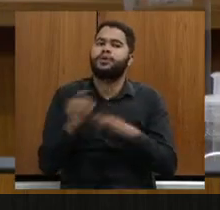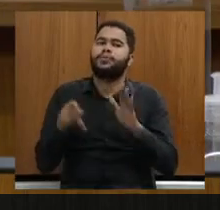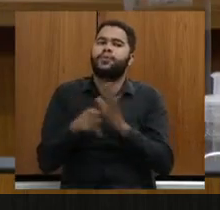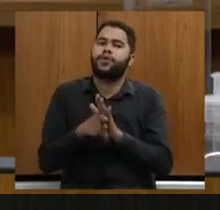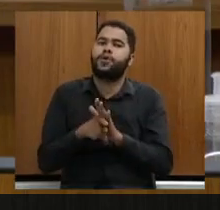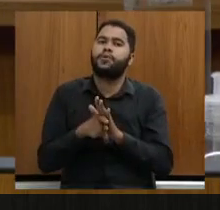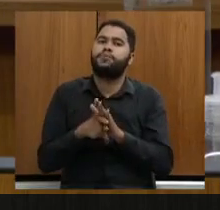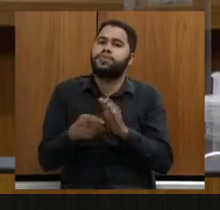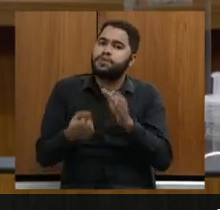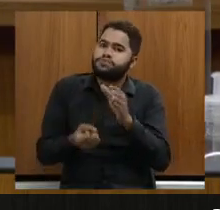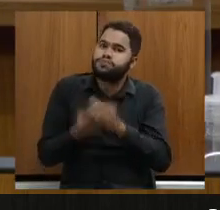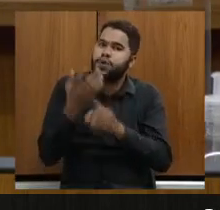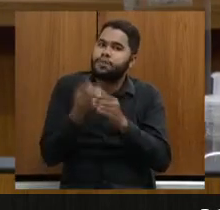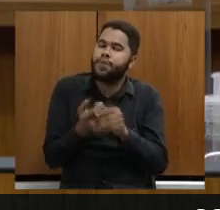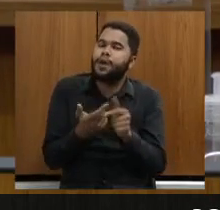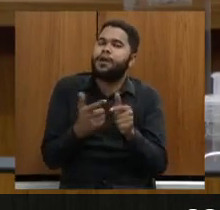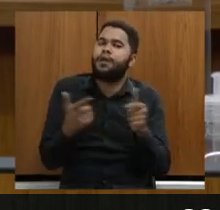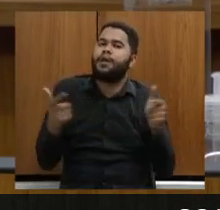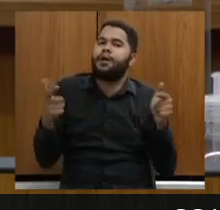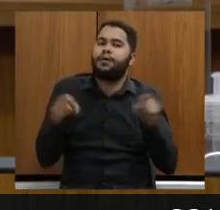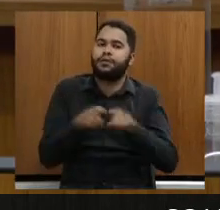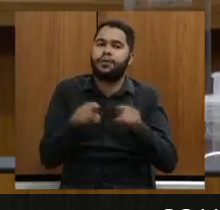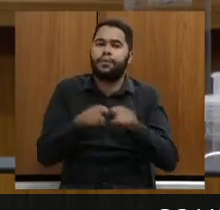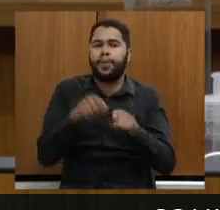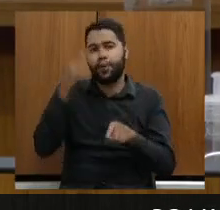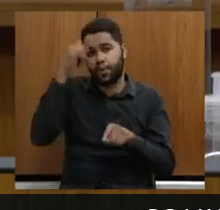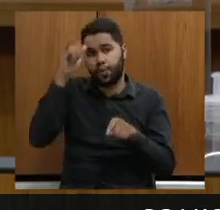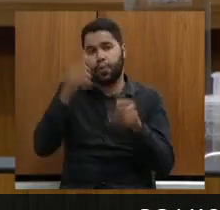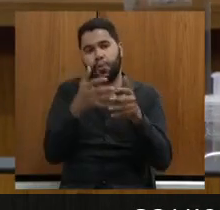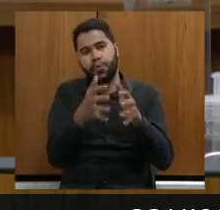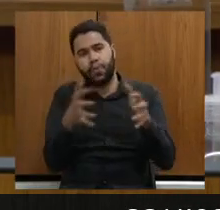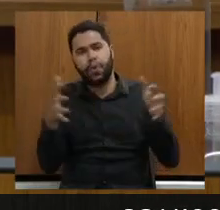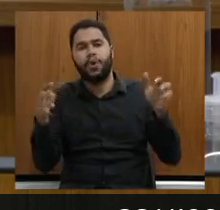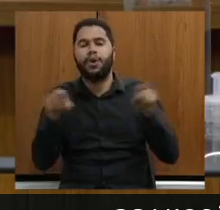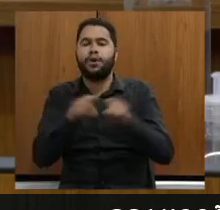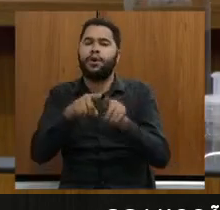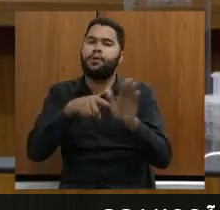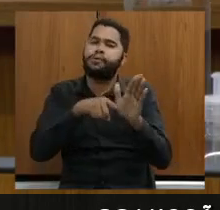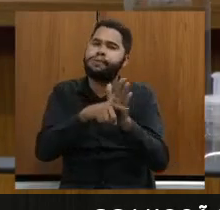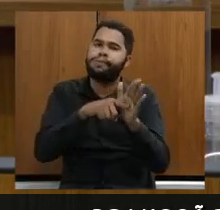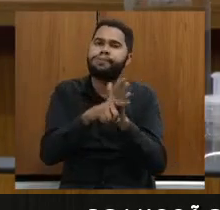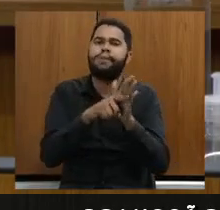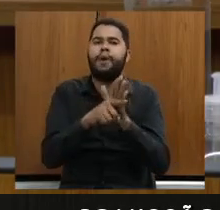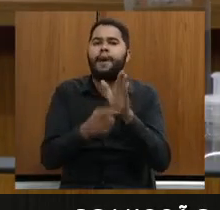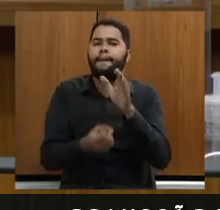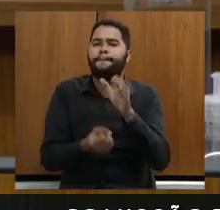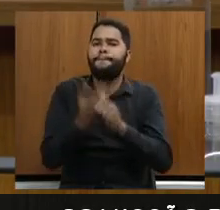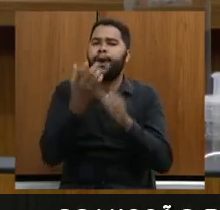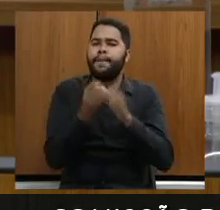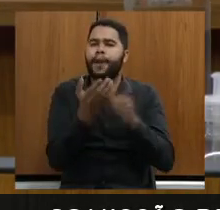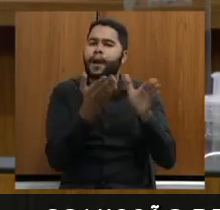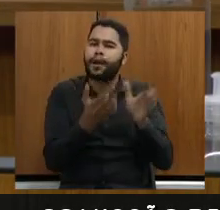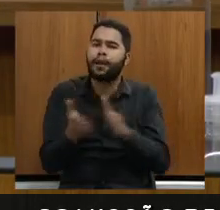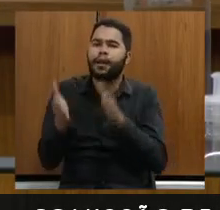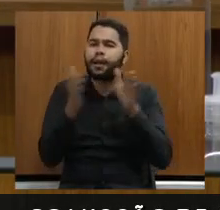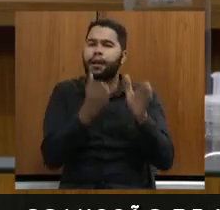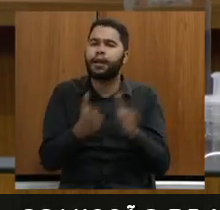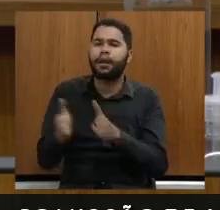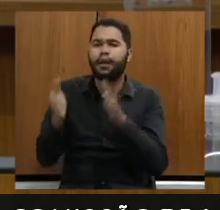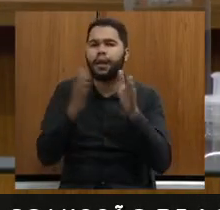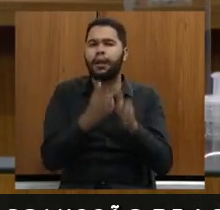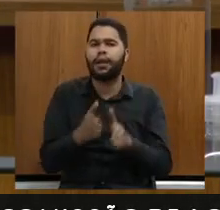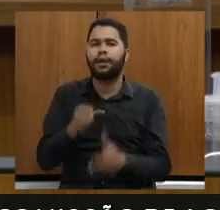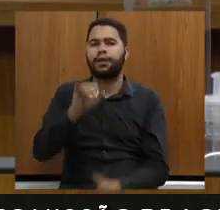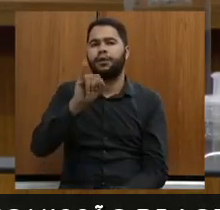genética para aumentar a produtividade do rebanho e também de ajudar na pesquisa para que os produtores tenham é